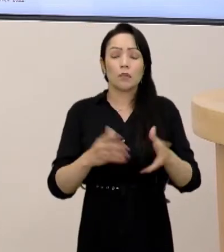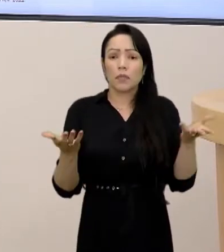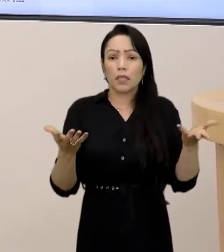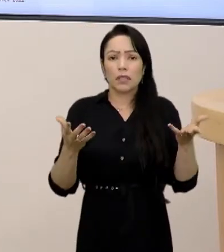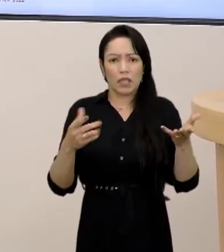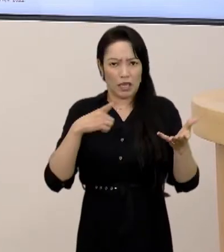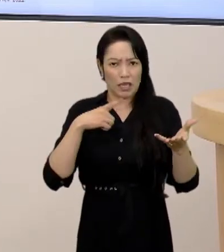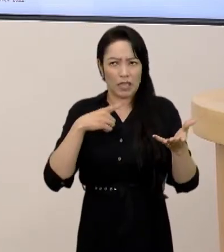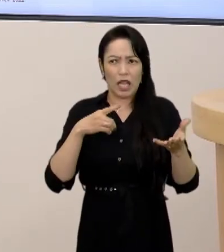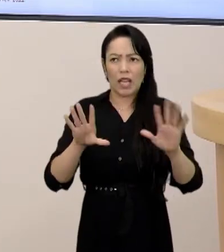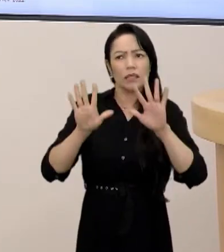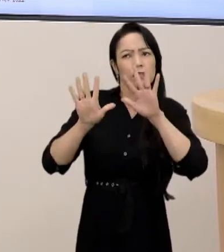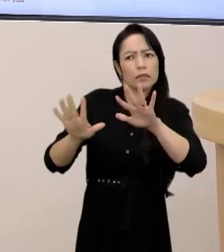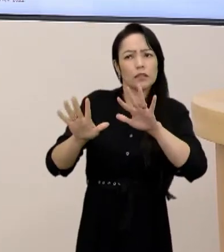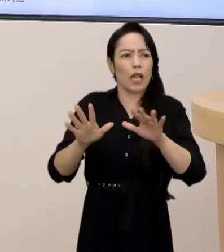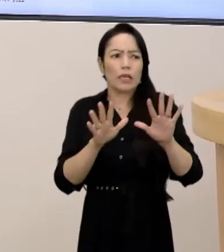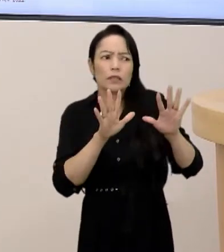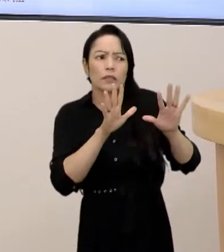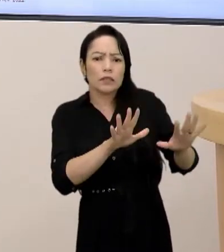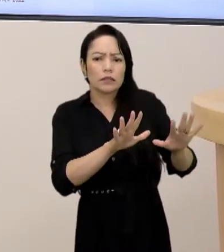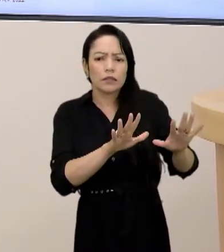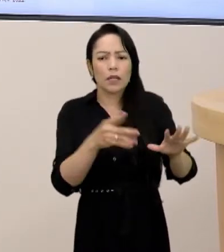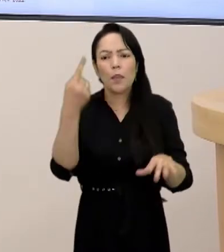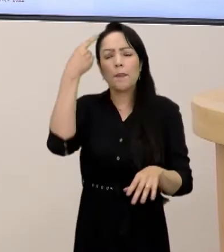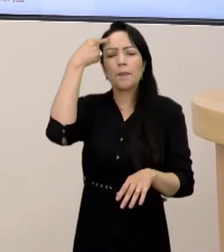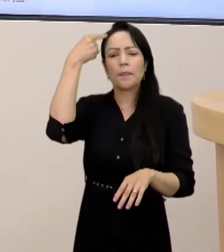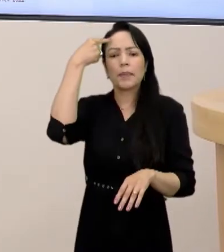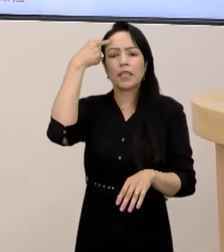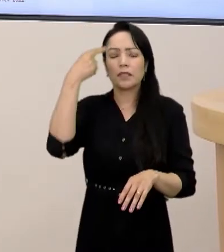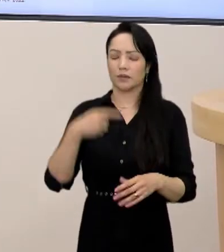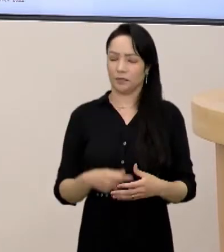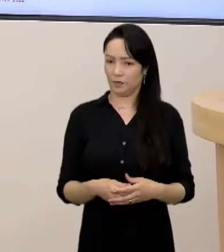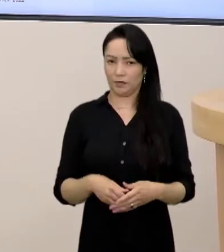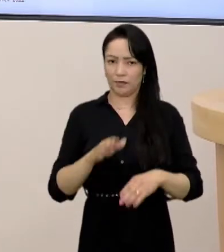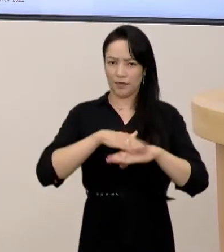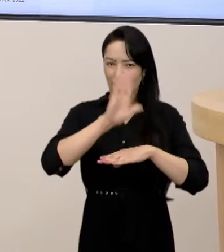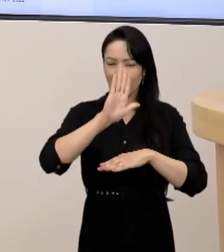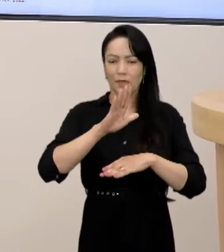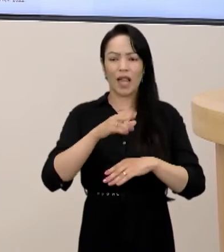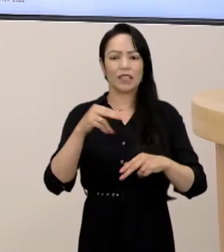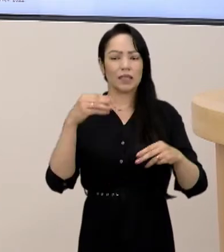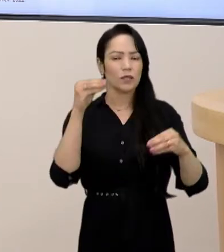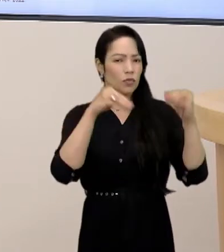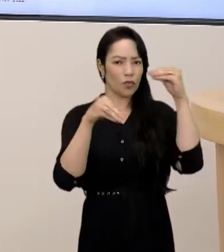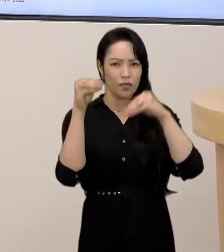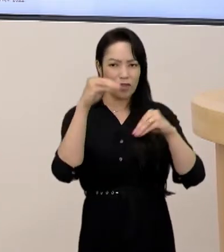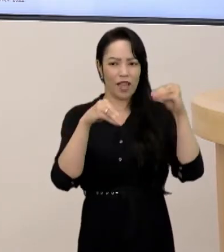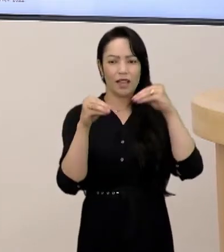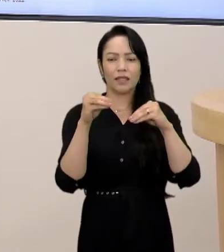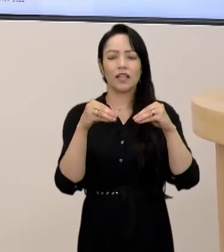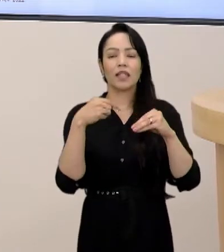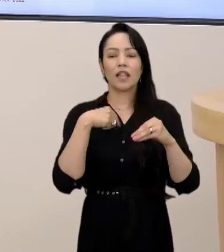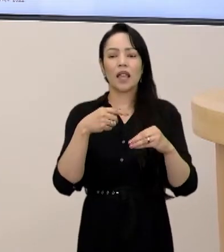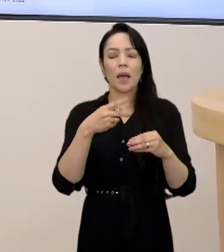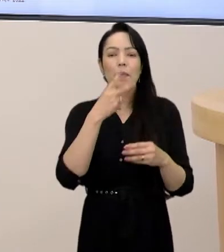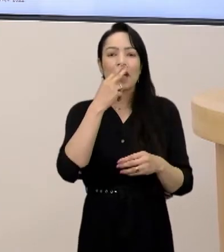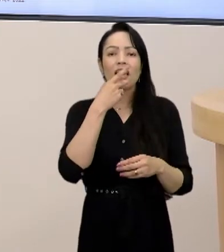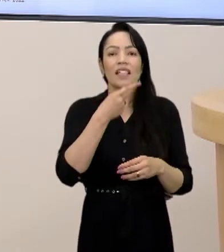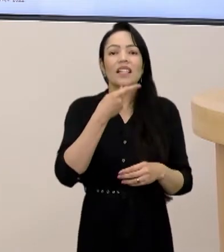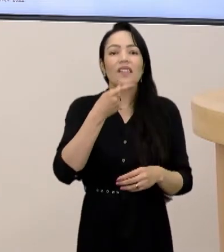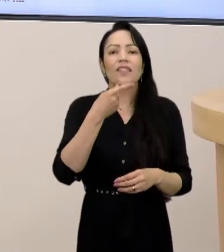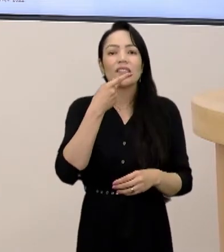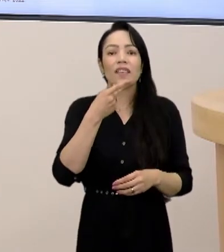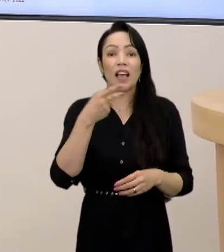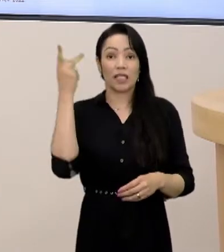ali? Então é interessante a gente pensar, por que será que a maioria das novelas, né, tem aí esse sotaque aqui mais da região de São